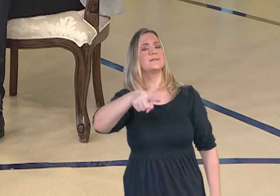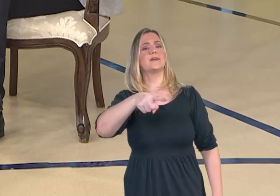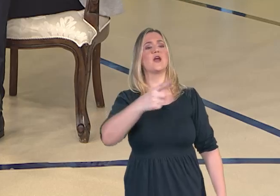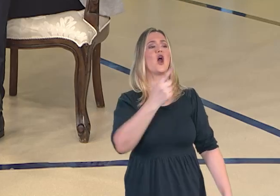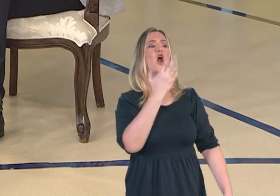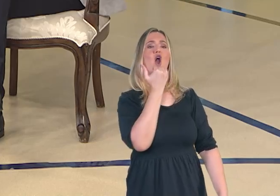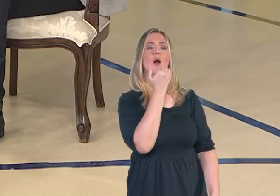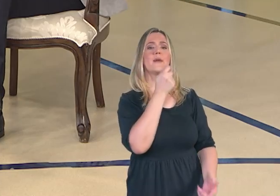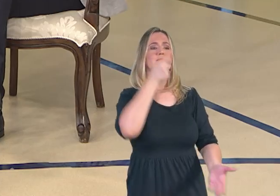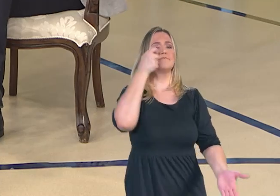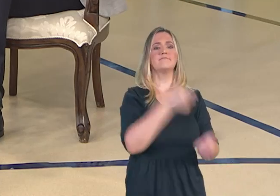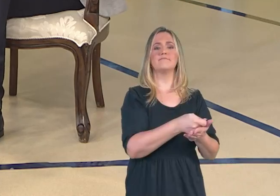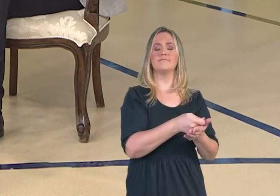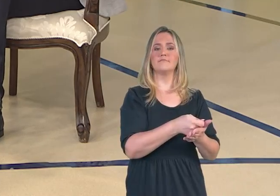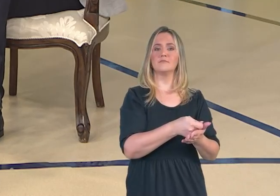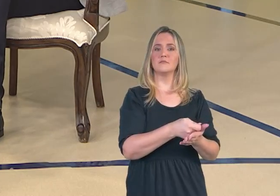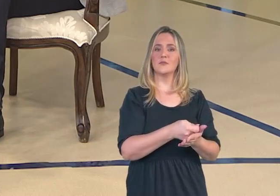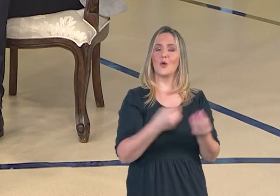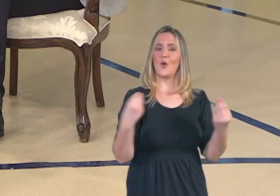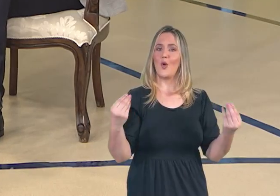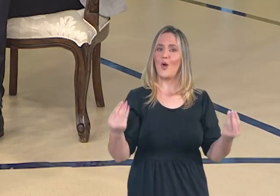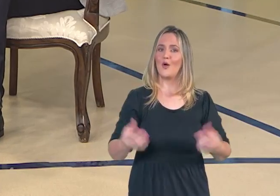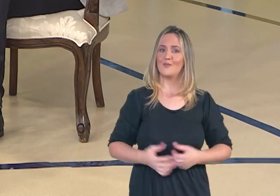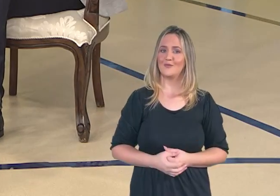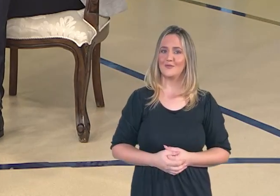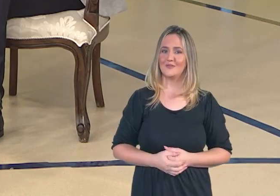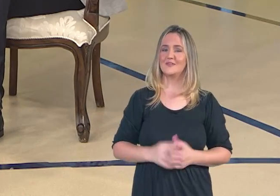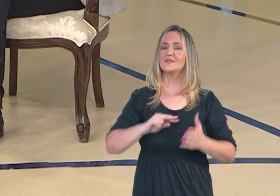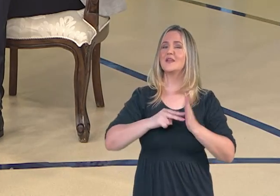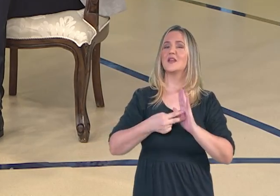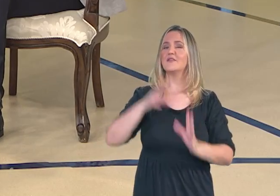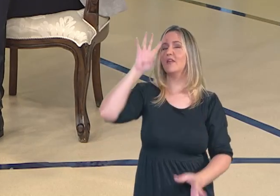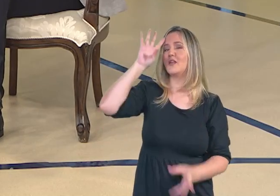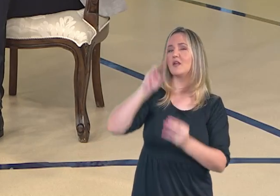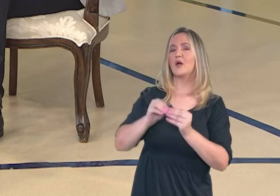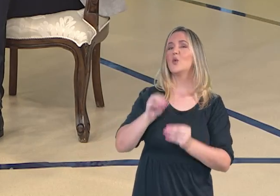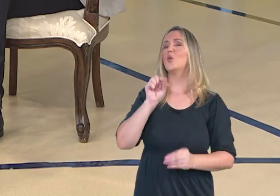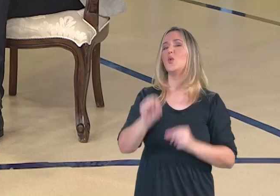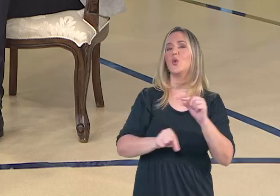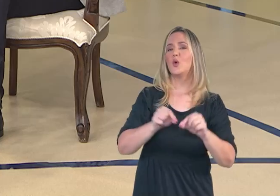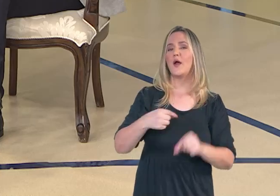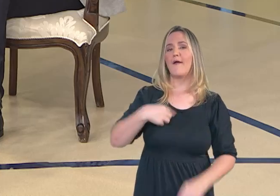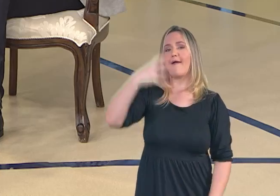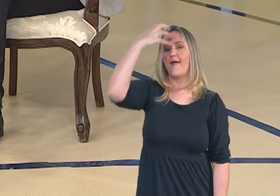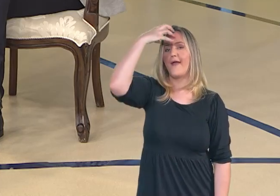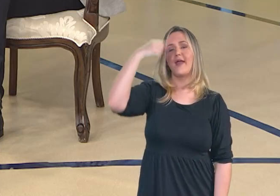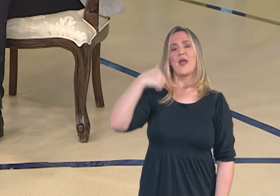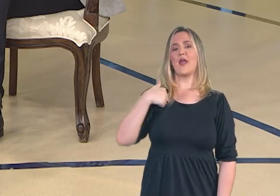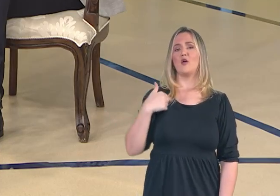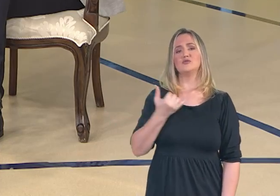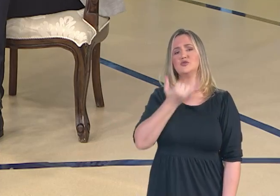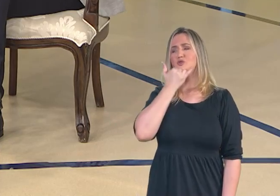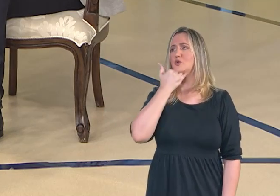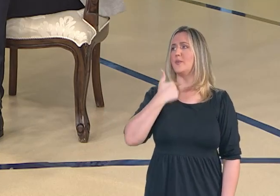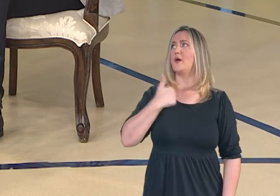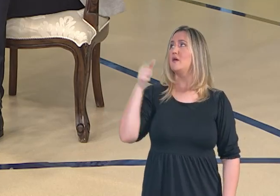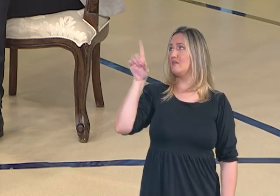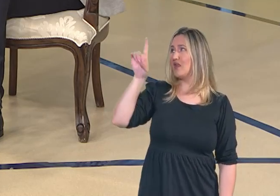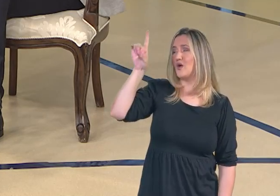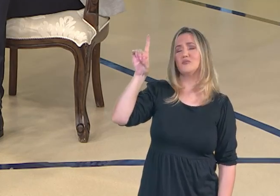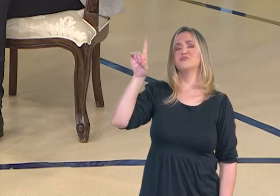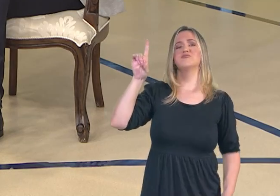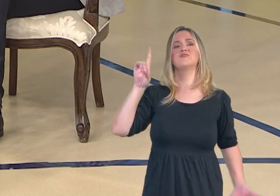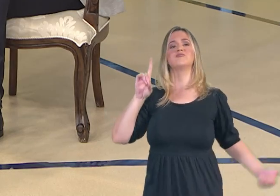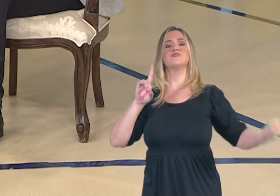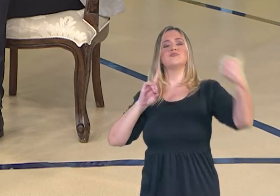como sujeito. O que sugere que o rei estava agindo no lugar de Deus, que seria o autor natural do verbo determinar. Isto